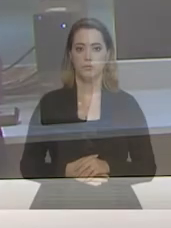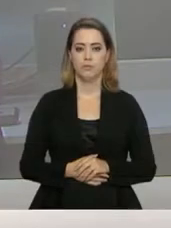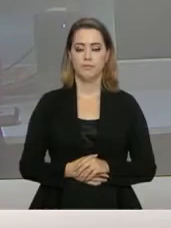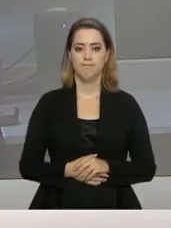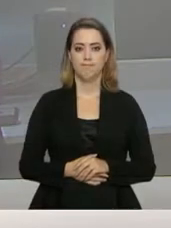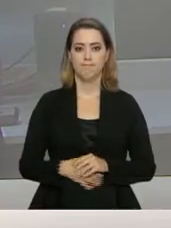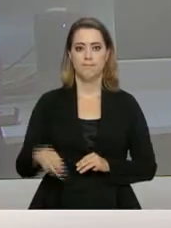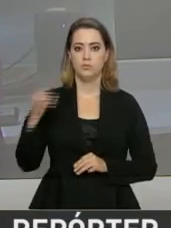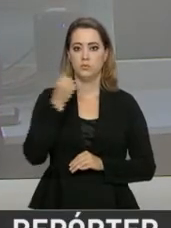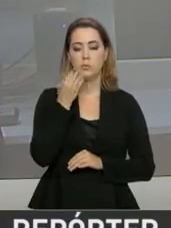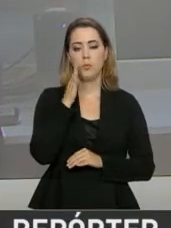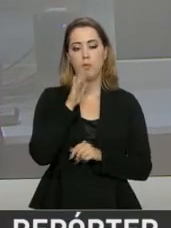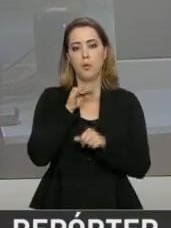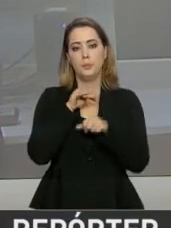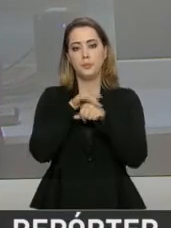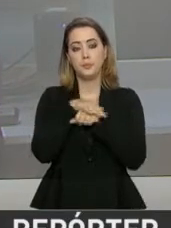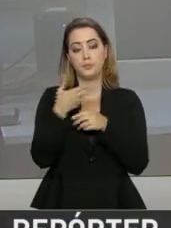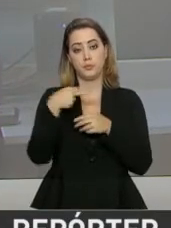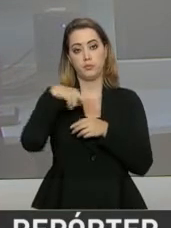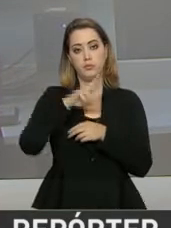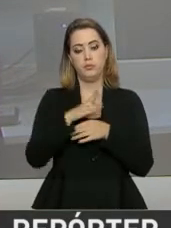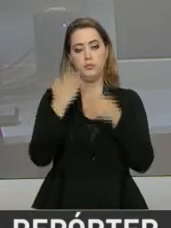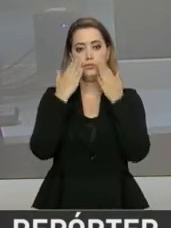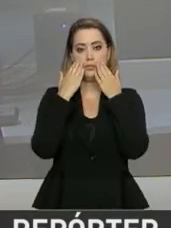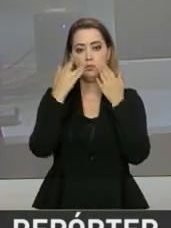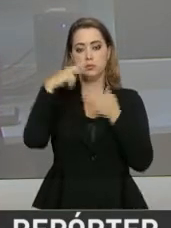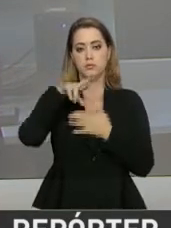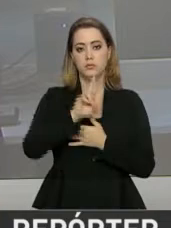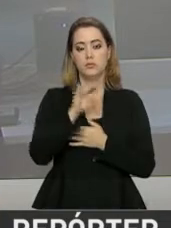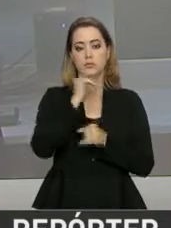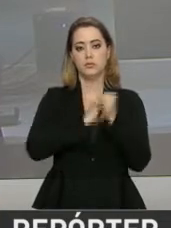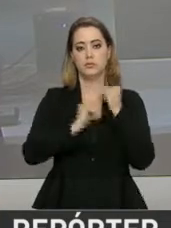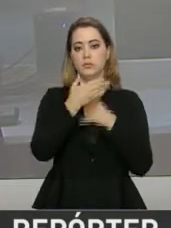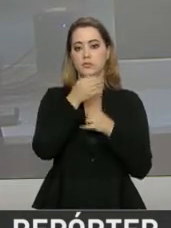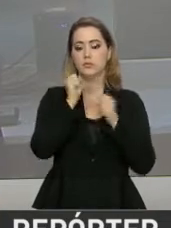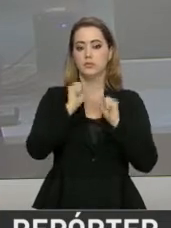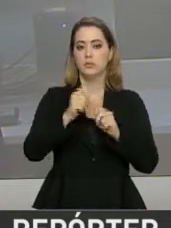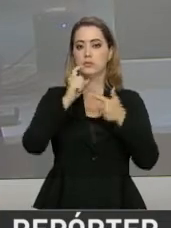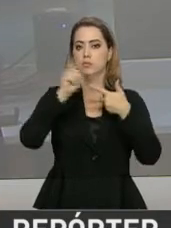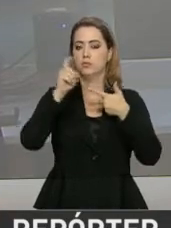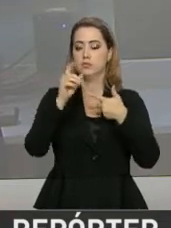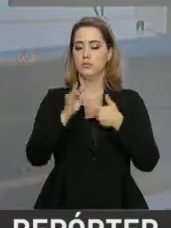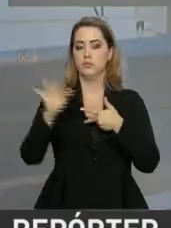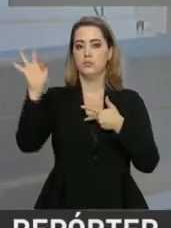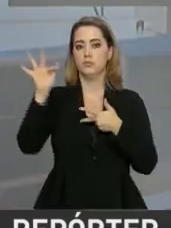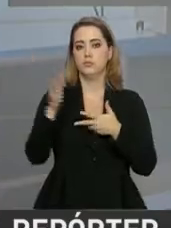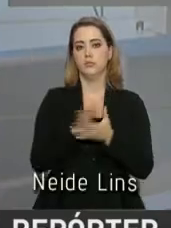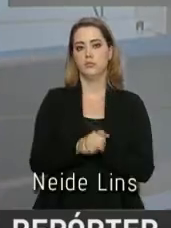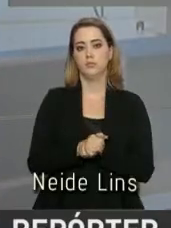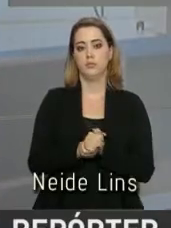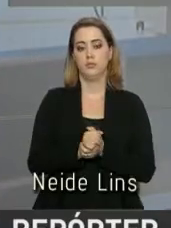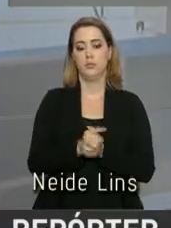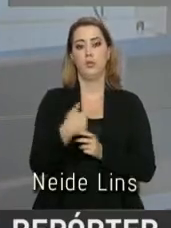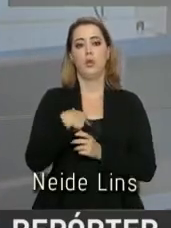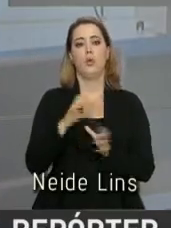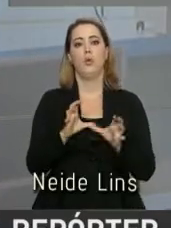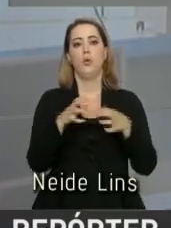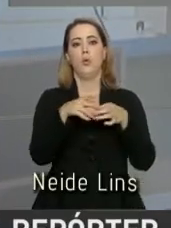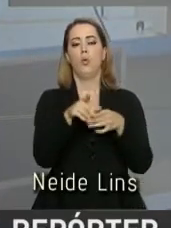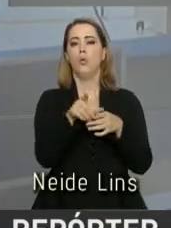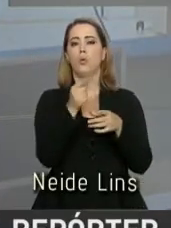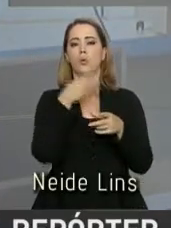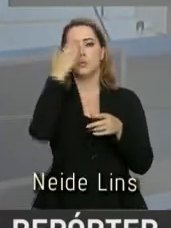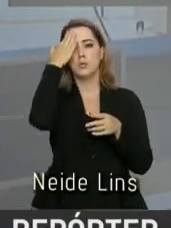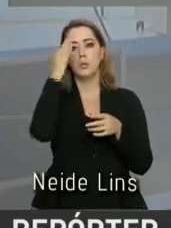olá boa noite o repórter rbr está de volta com as notícias do poder executivo federal a agência de classificação de